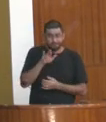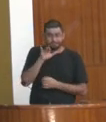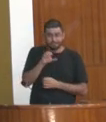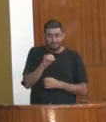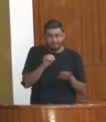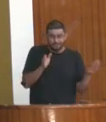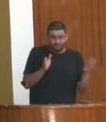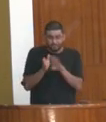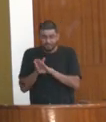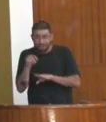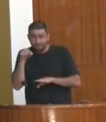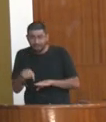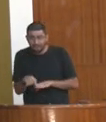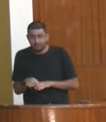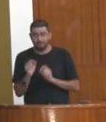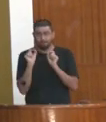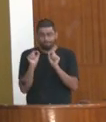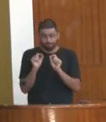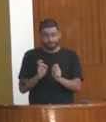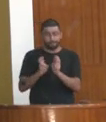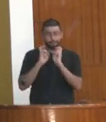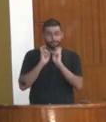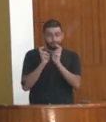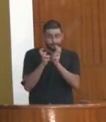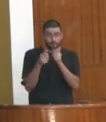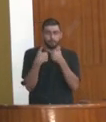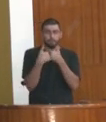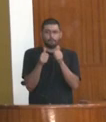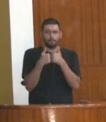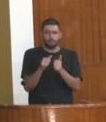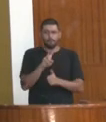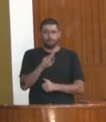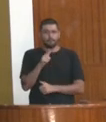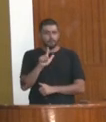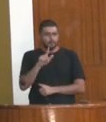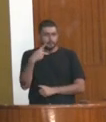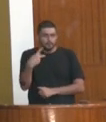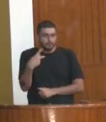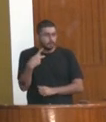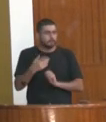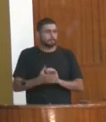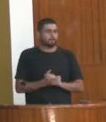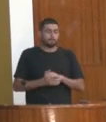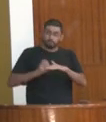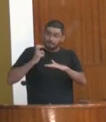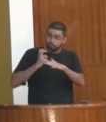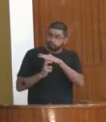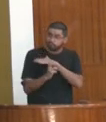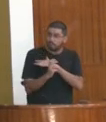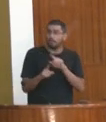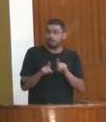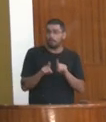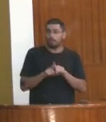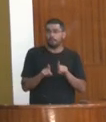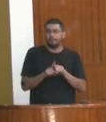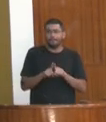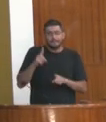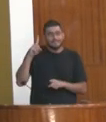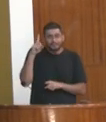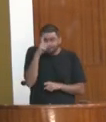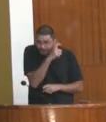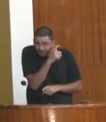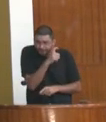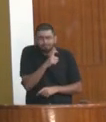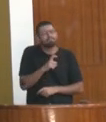chegar aqui eu pego trem, ônibus, VLT, quando não funciona eu pego o metrô. Então, meu amigo, a dificuldade eu